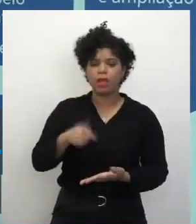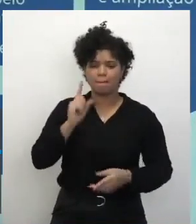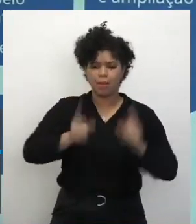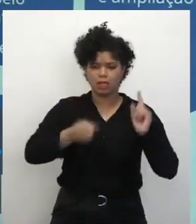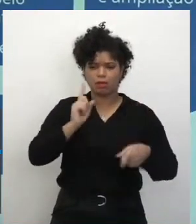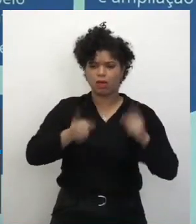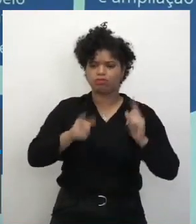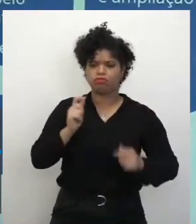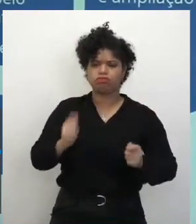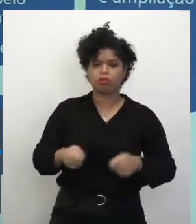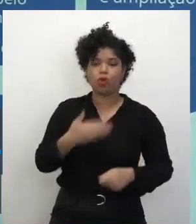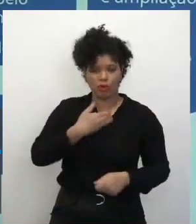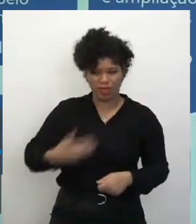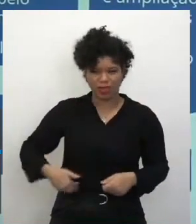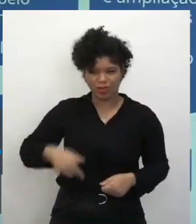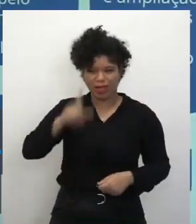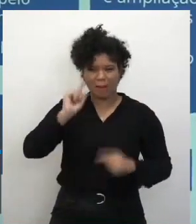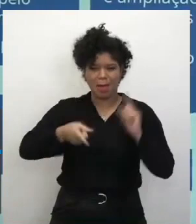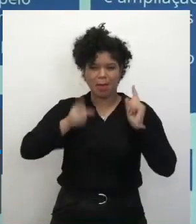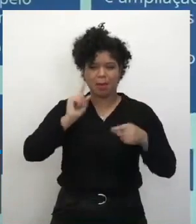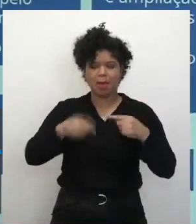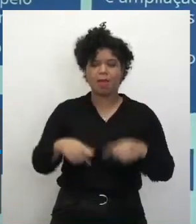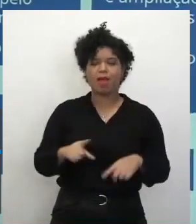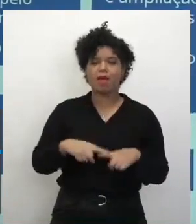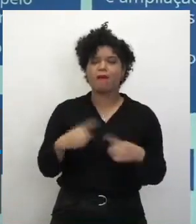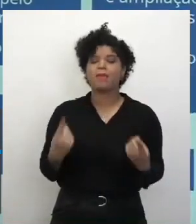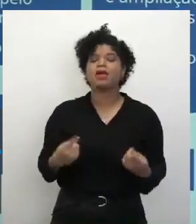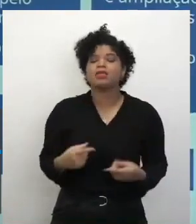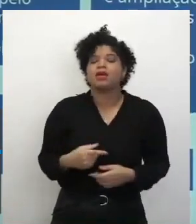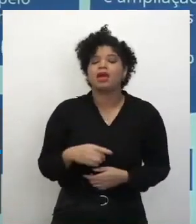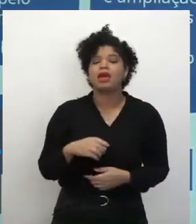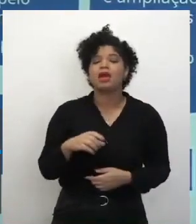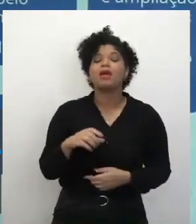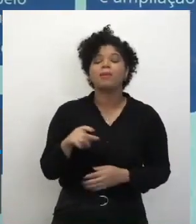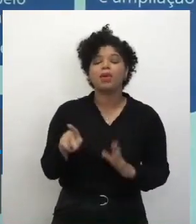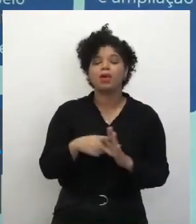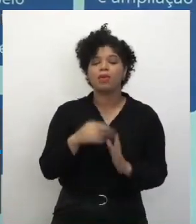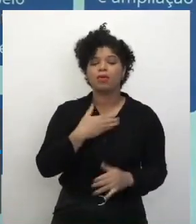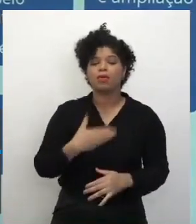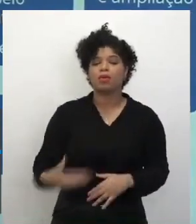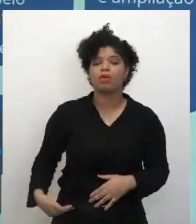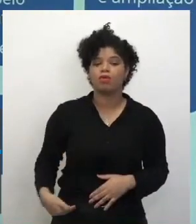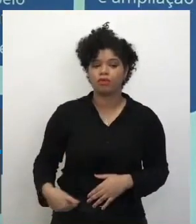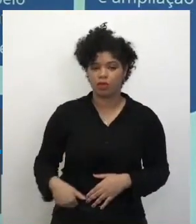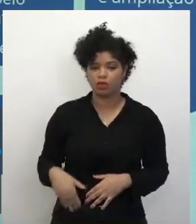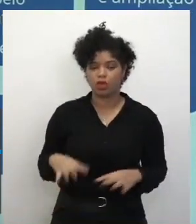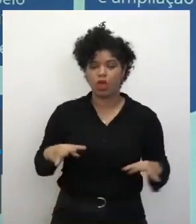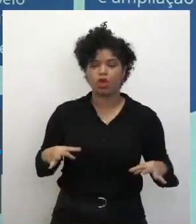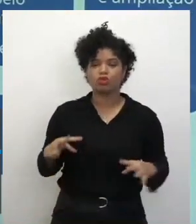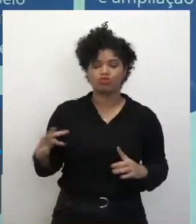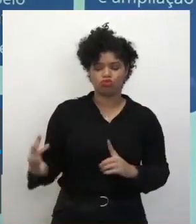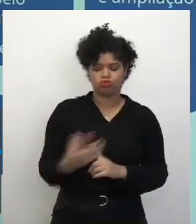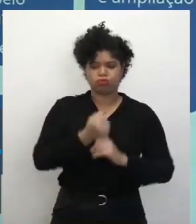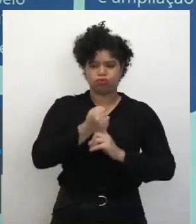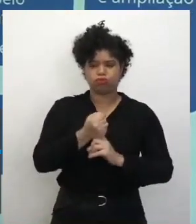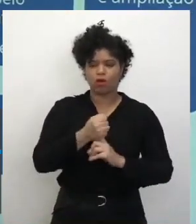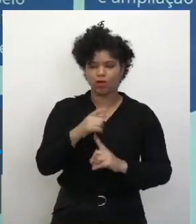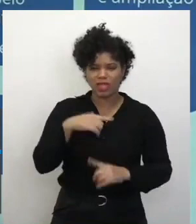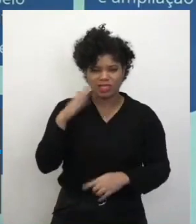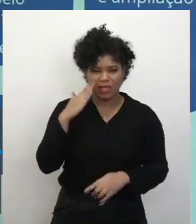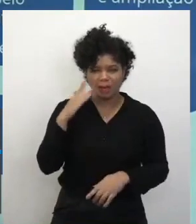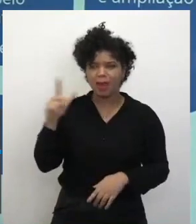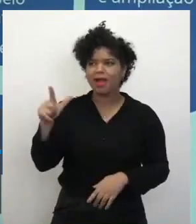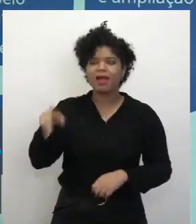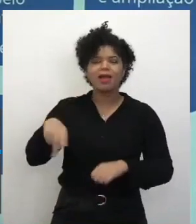se caracterizou nesse nível de estado totalitário conforme o aqui descreve a realidade da